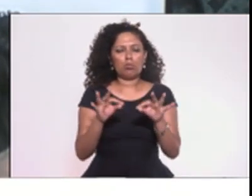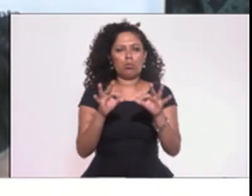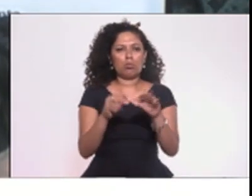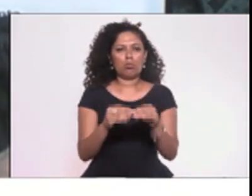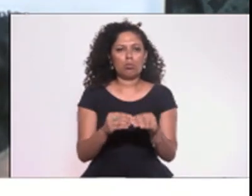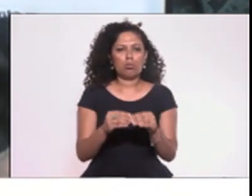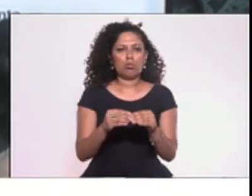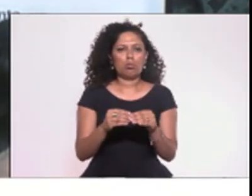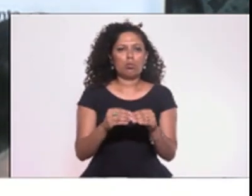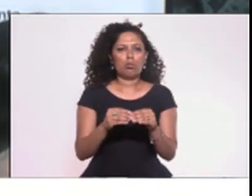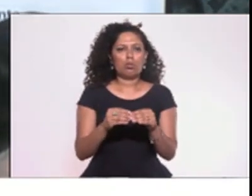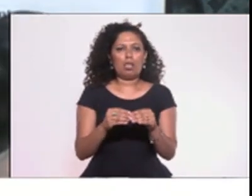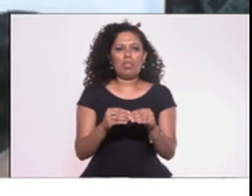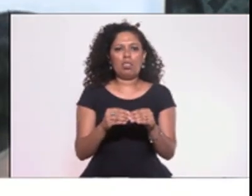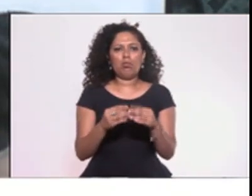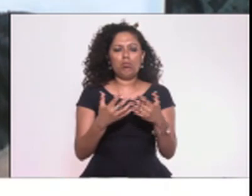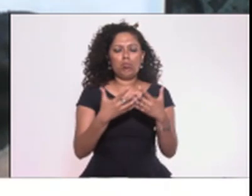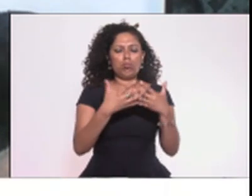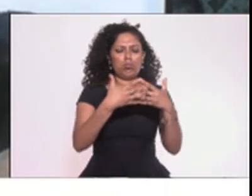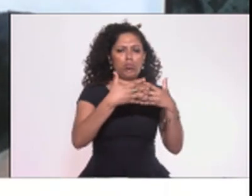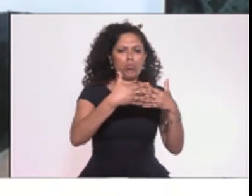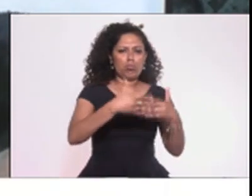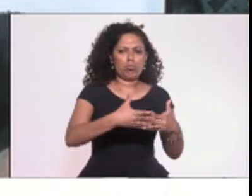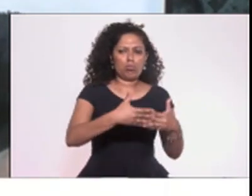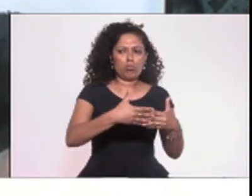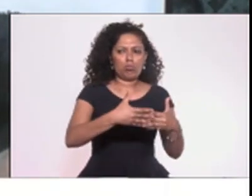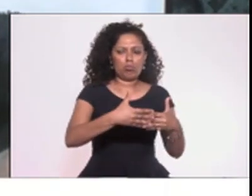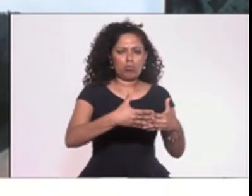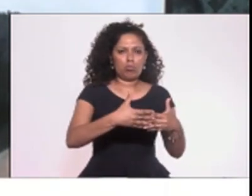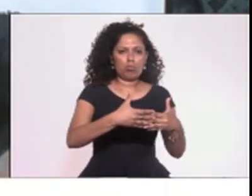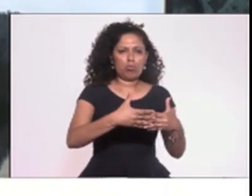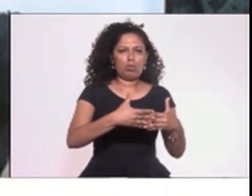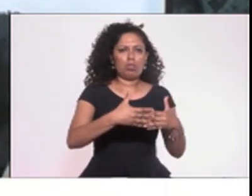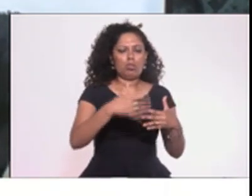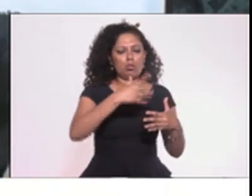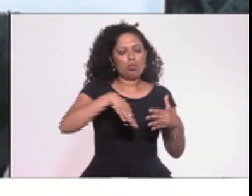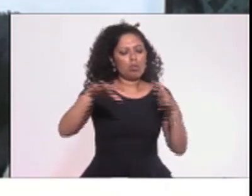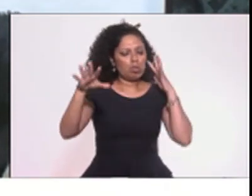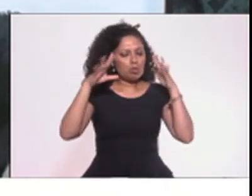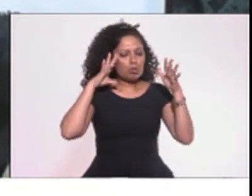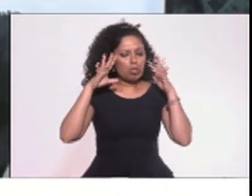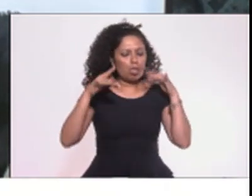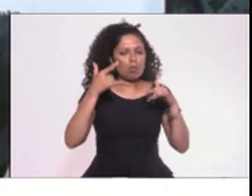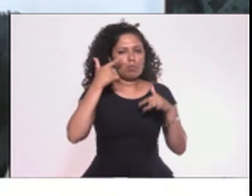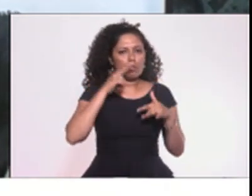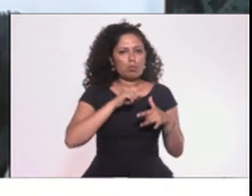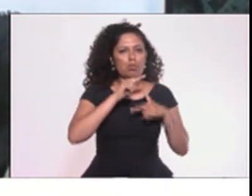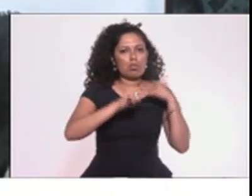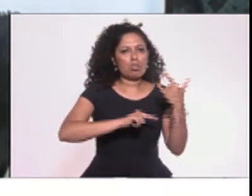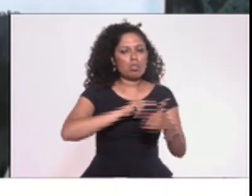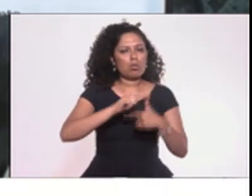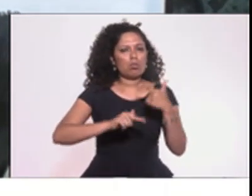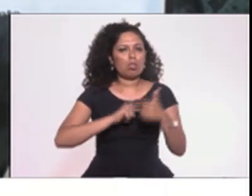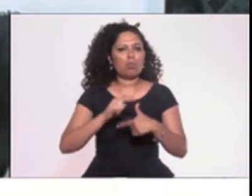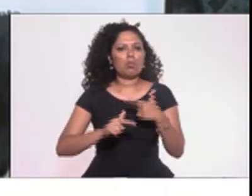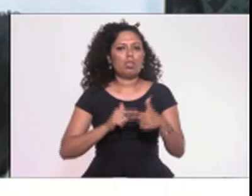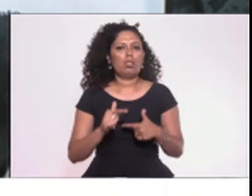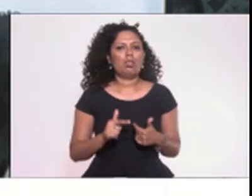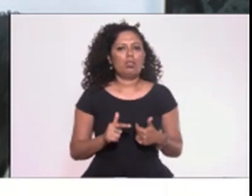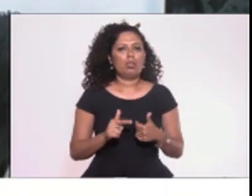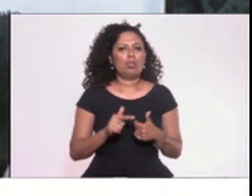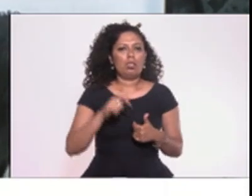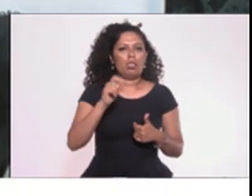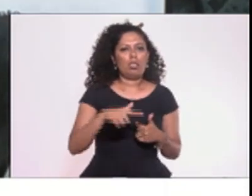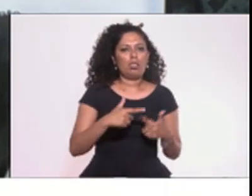o caminhão que ele tanto sonhava um dia ter para realizar o sonho dele, só que de uma forma muito